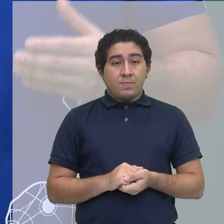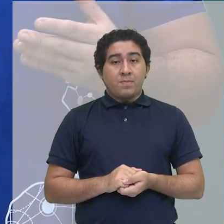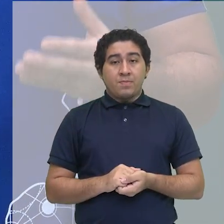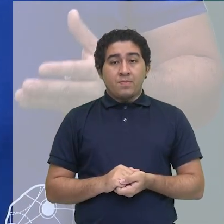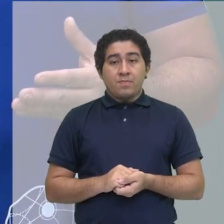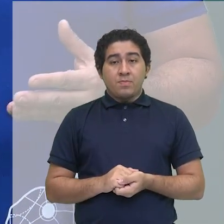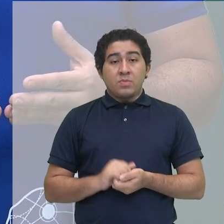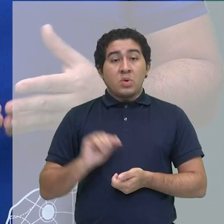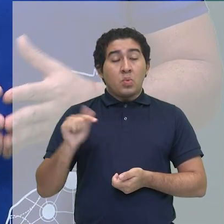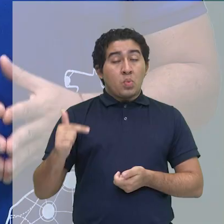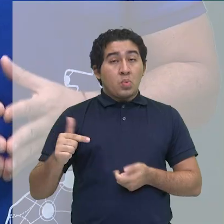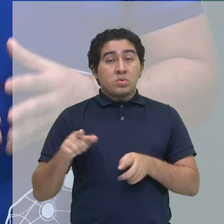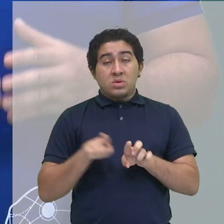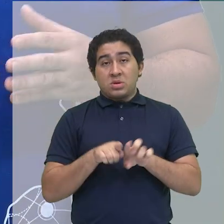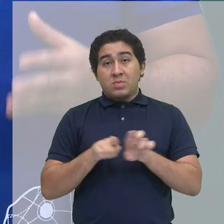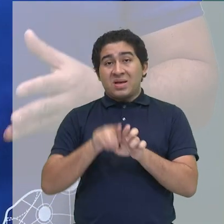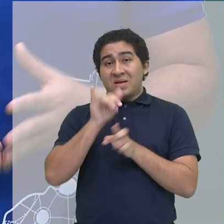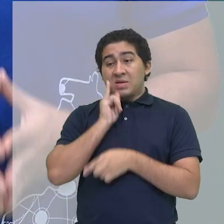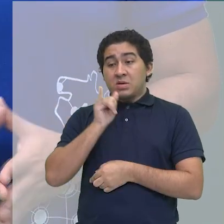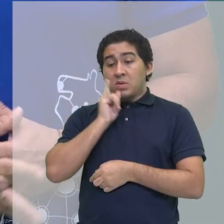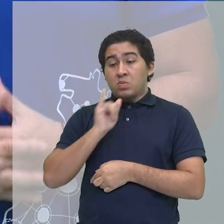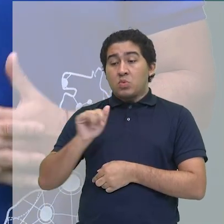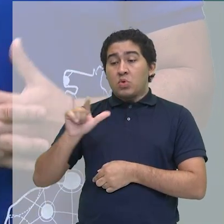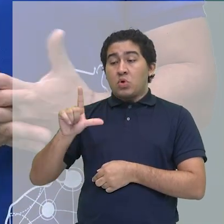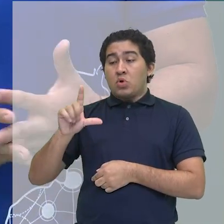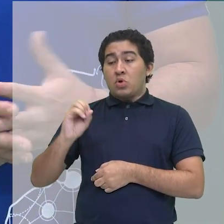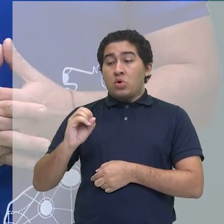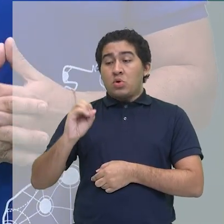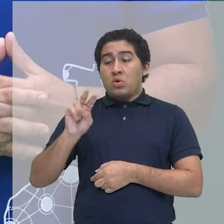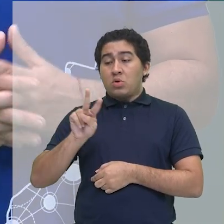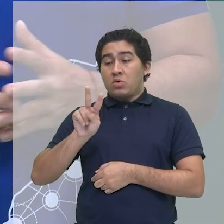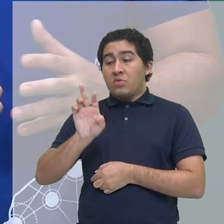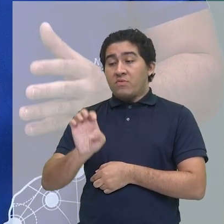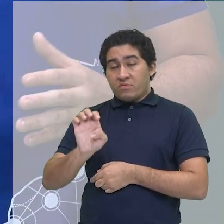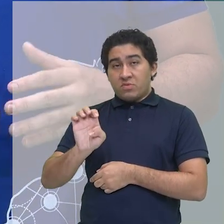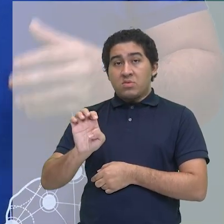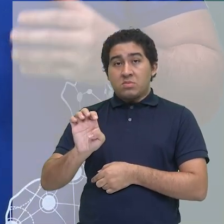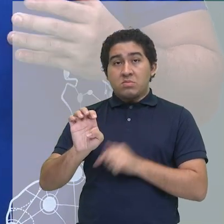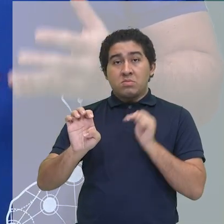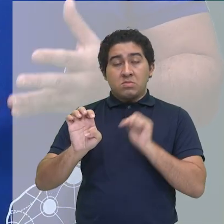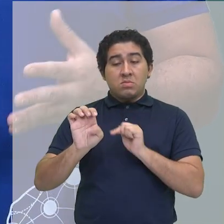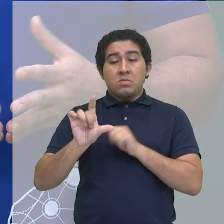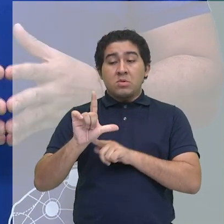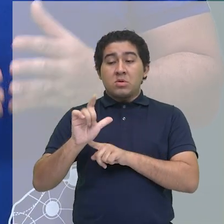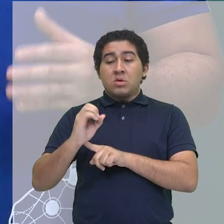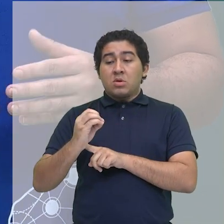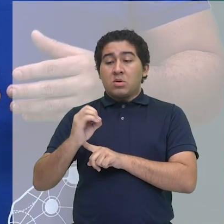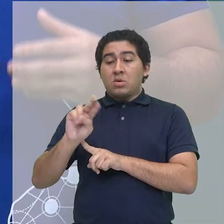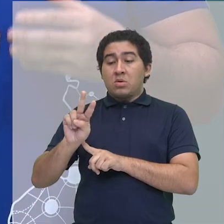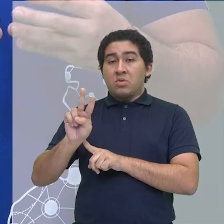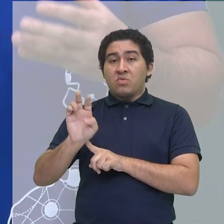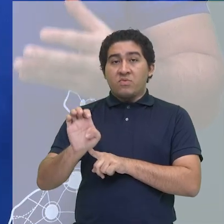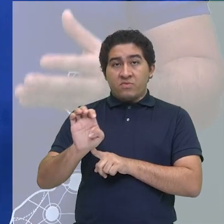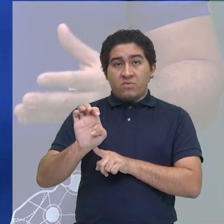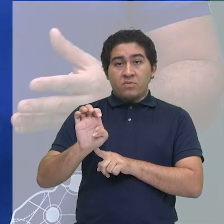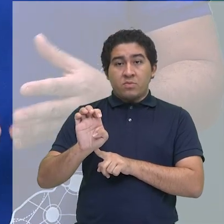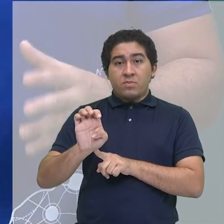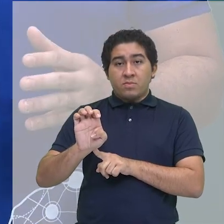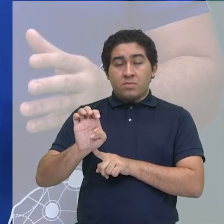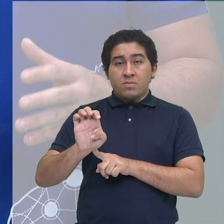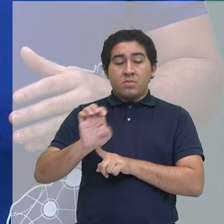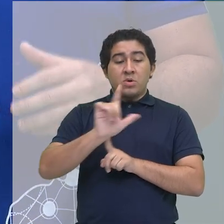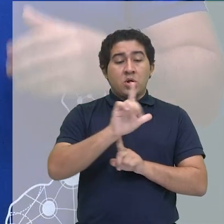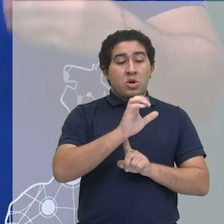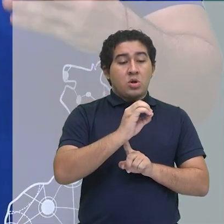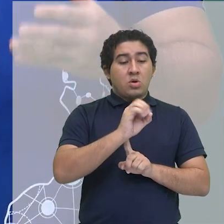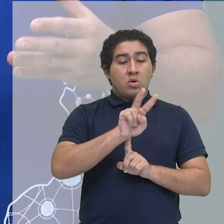Outro, love, o verbo to love, que é o verbo amar, né? O verbo to love, I loved.